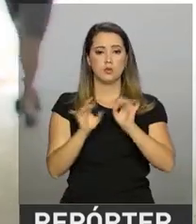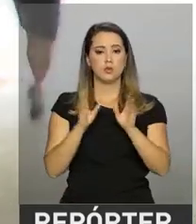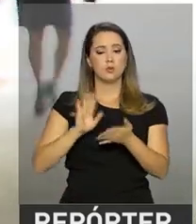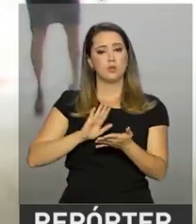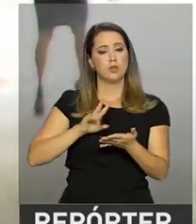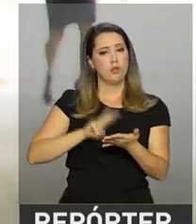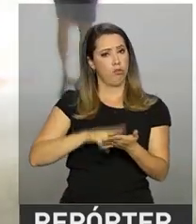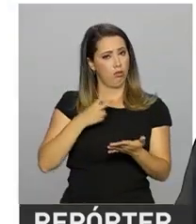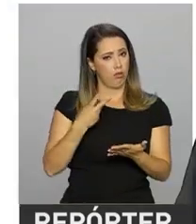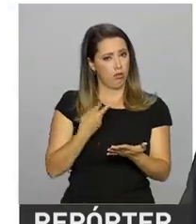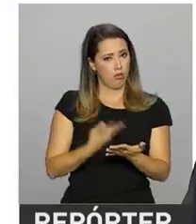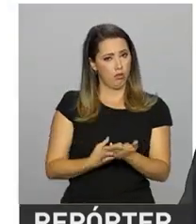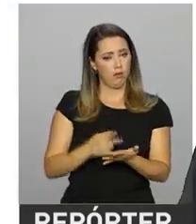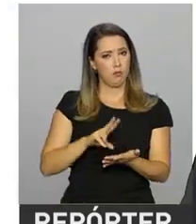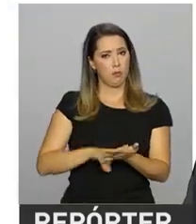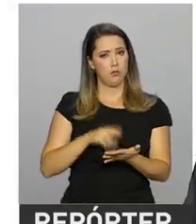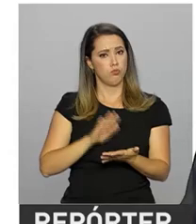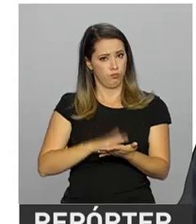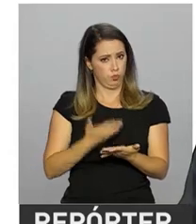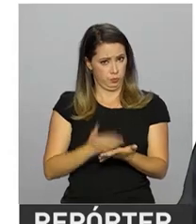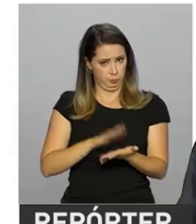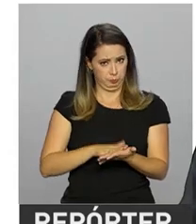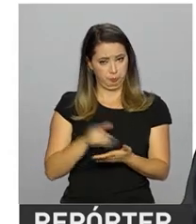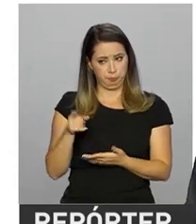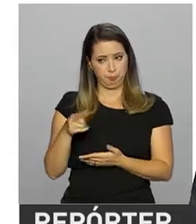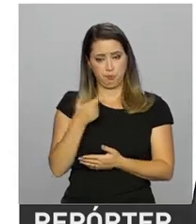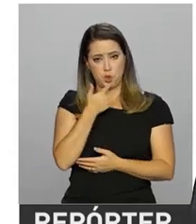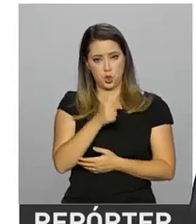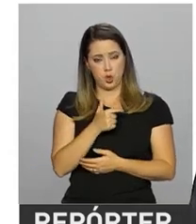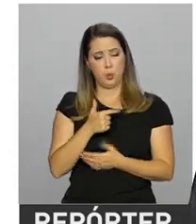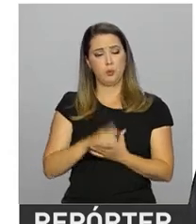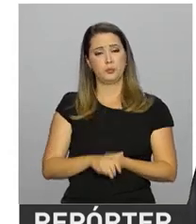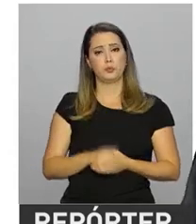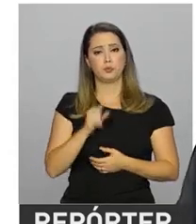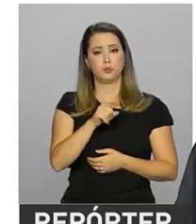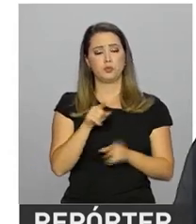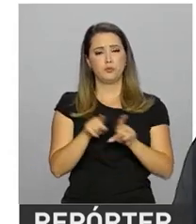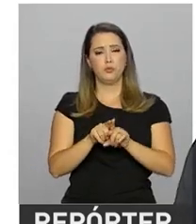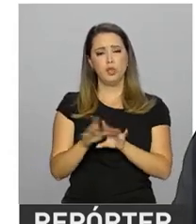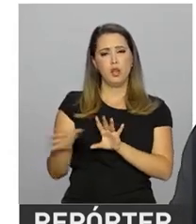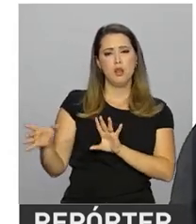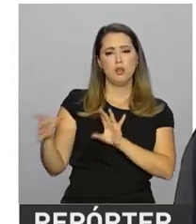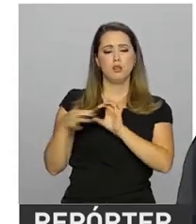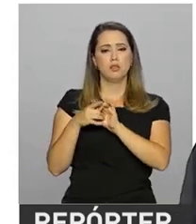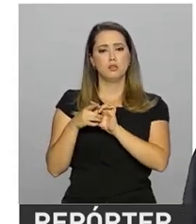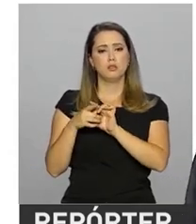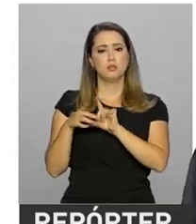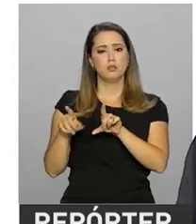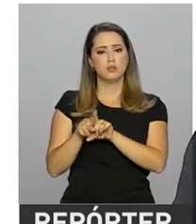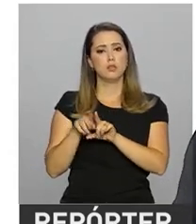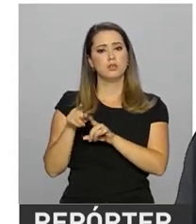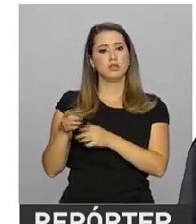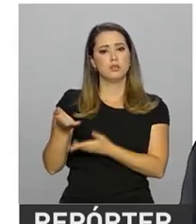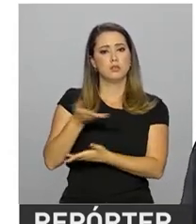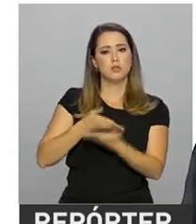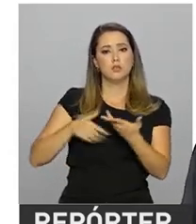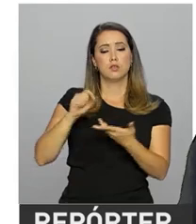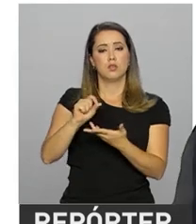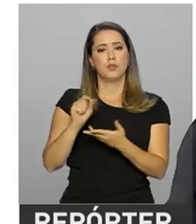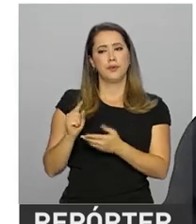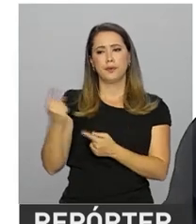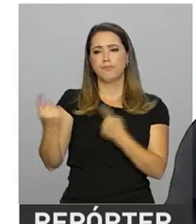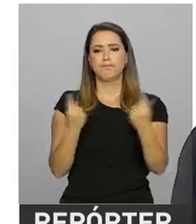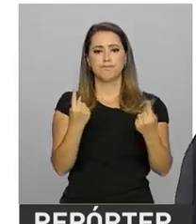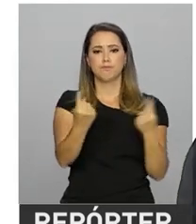intérprete voluntário ele vai ganhar muito um aspecto pessoal que ele vai ter contato com diversas situações cada caso é um caso singular